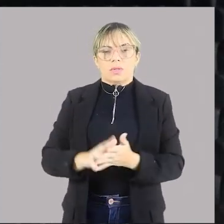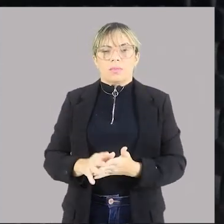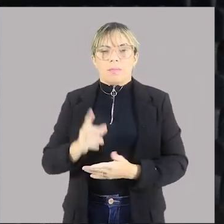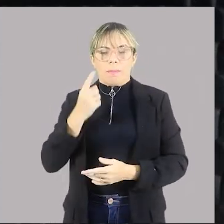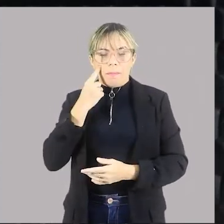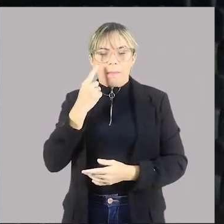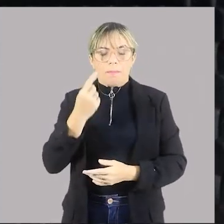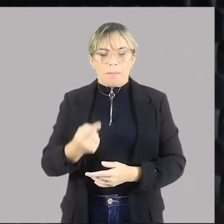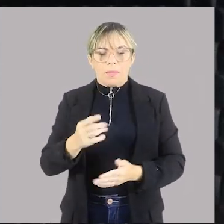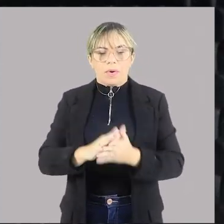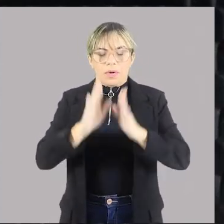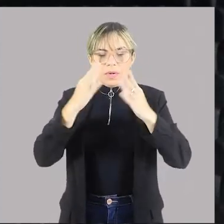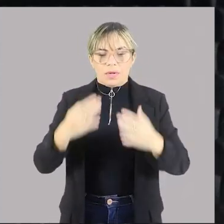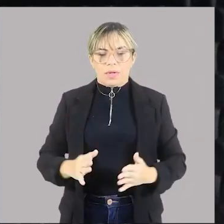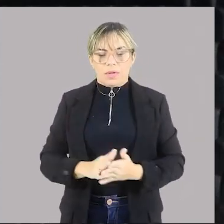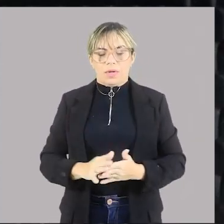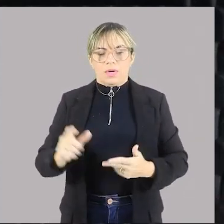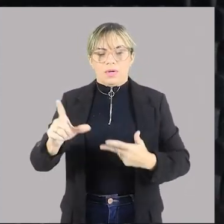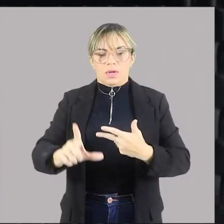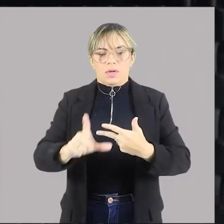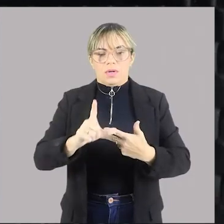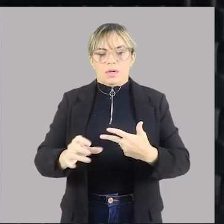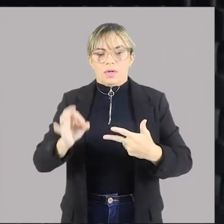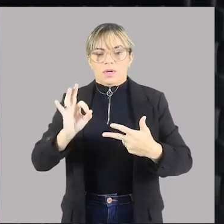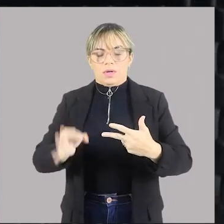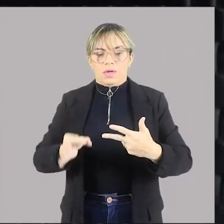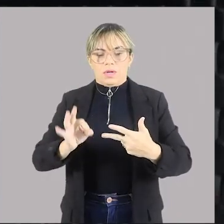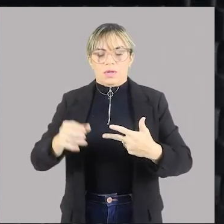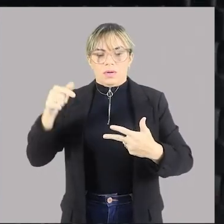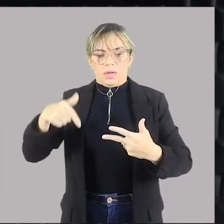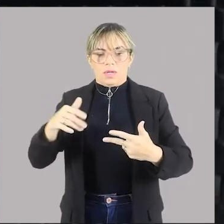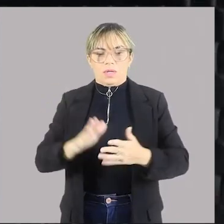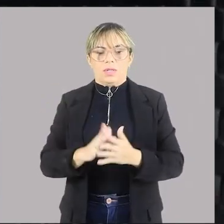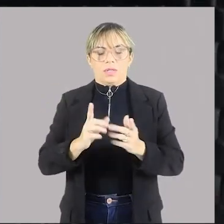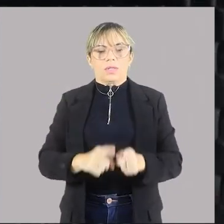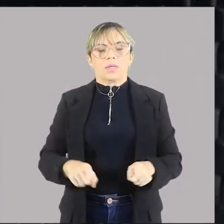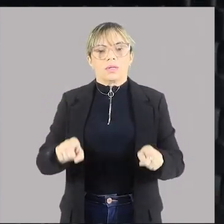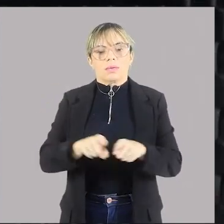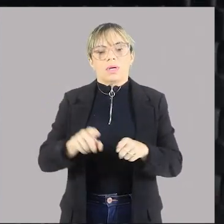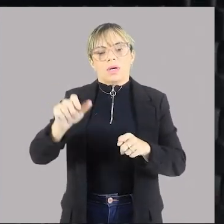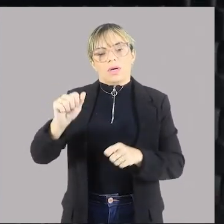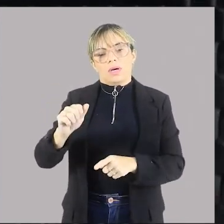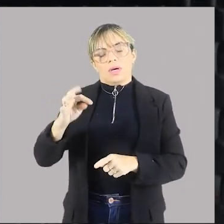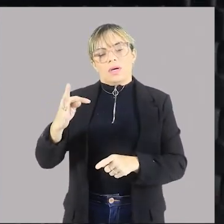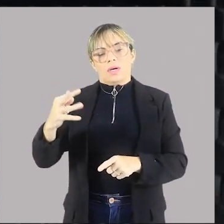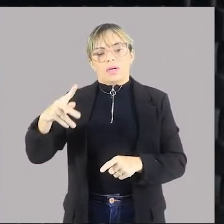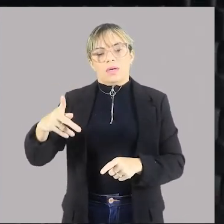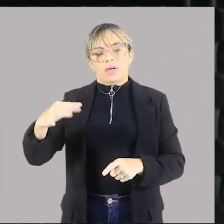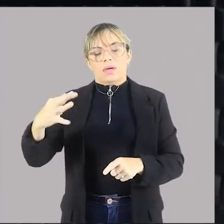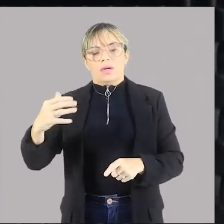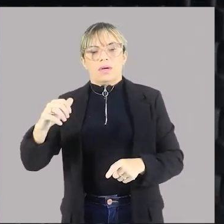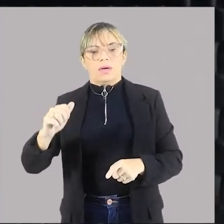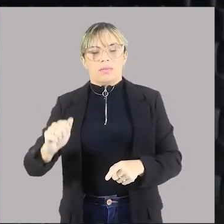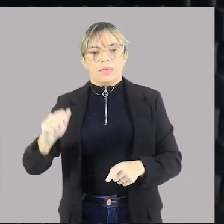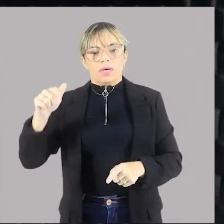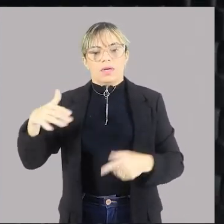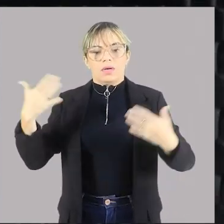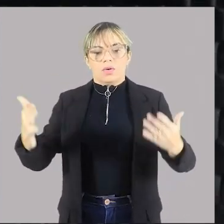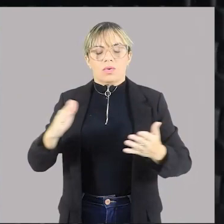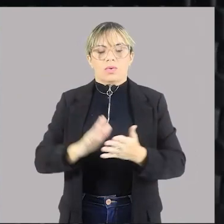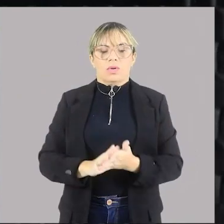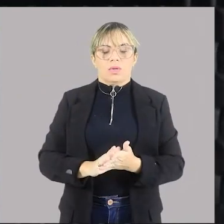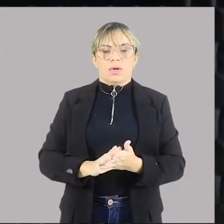o poder legislativo e jurisdicional atuando de maneira atípica, ou seja, exercendo atipicamente a